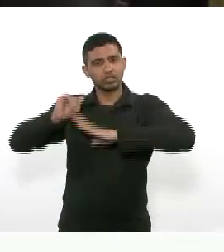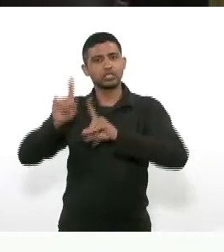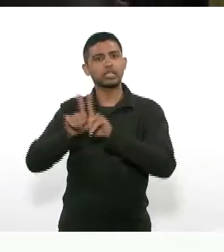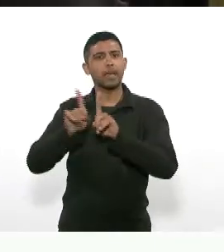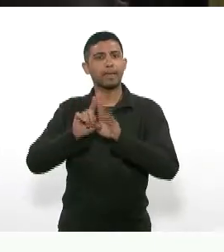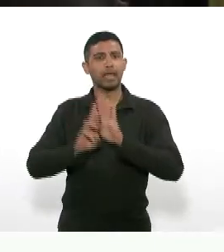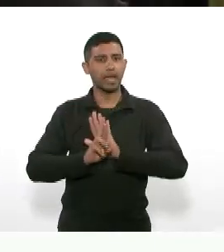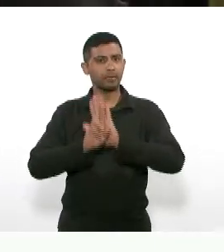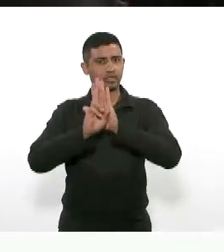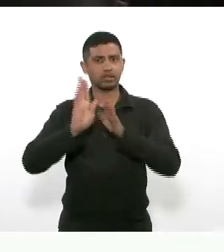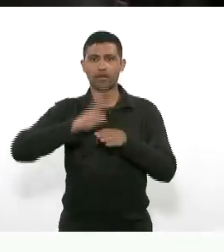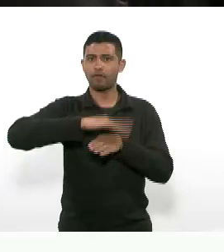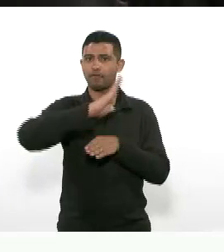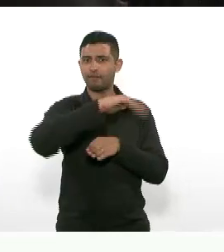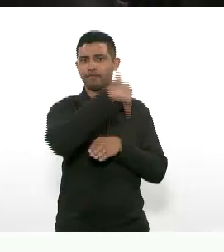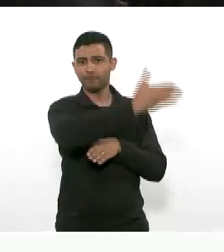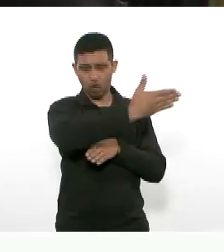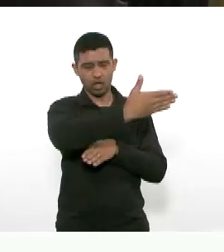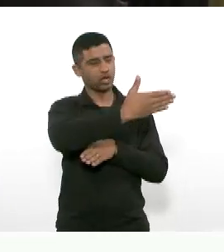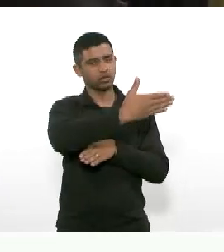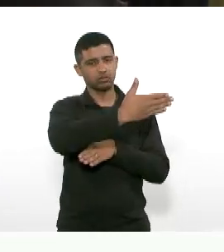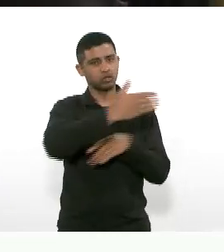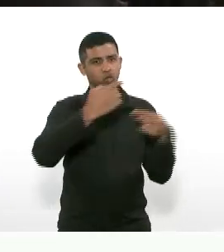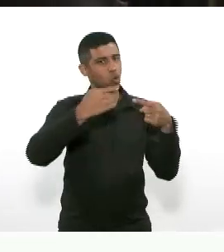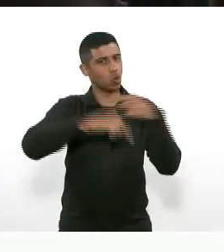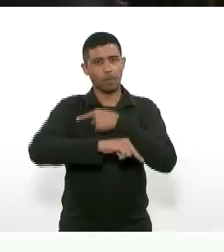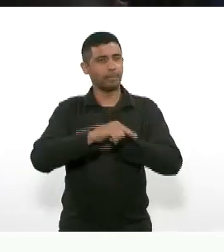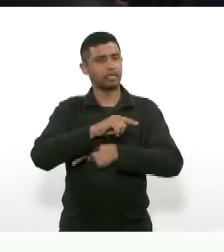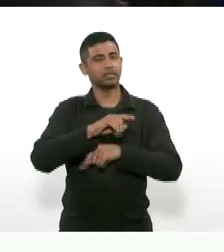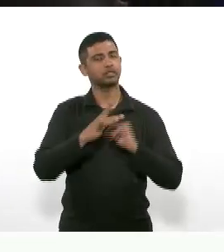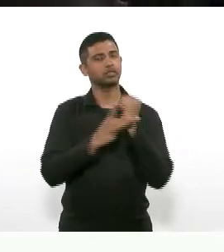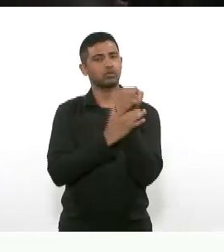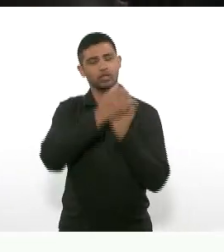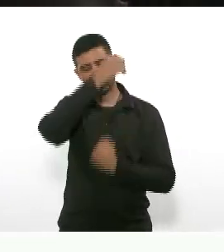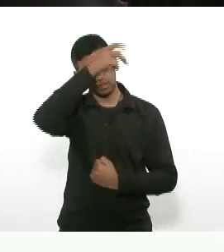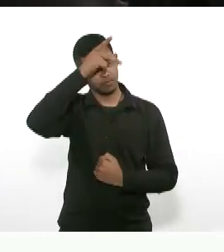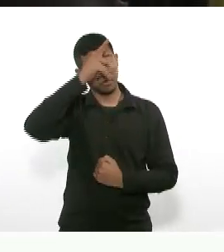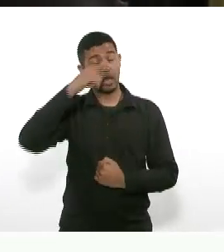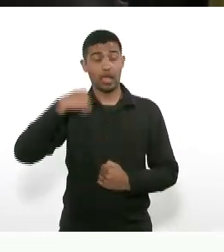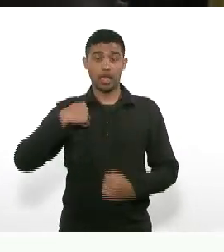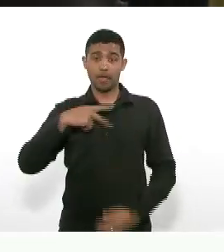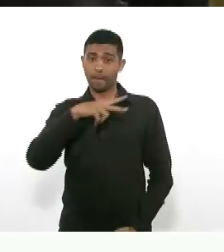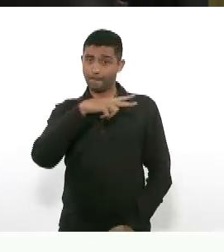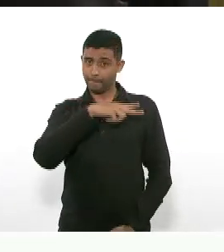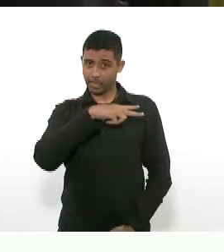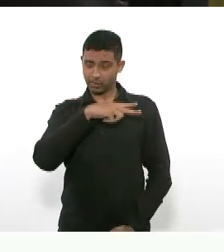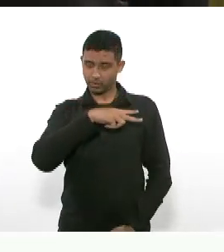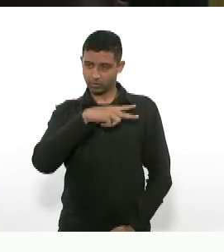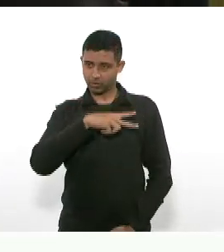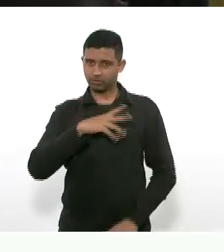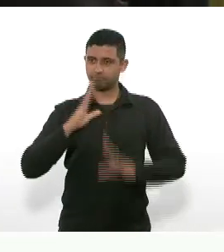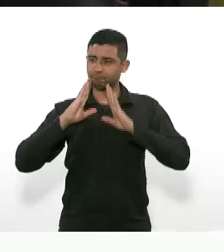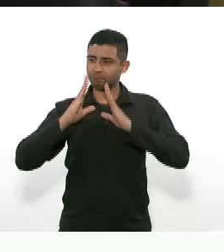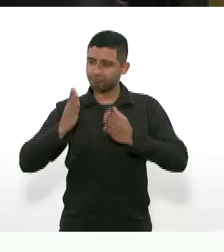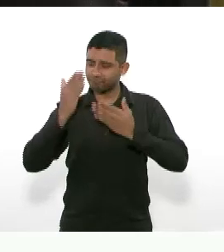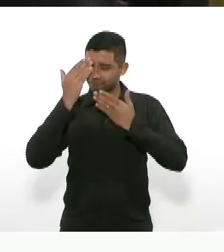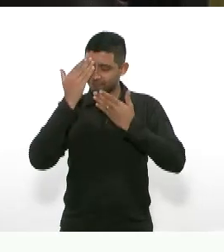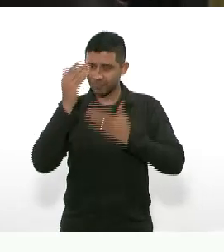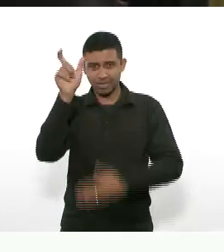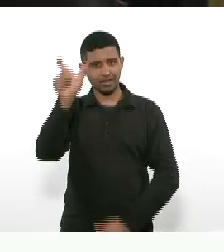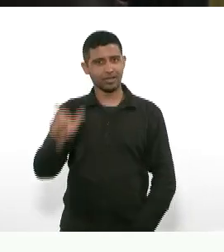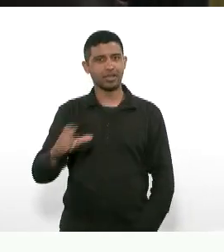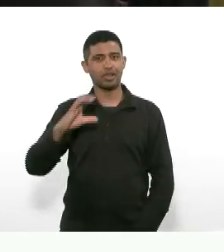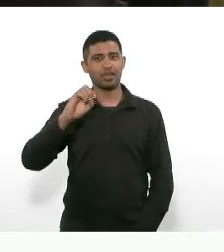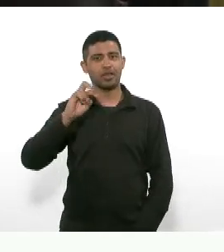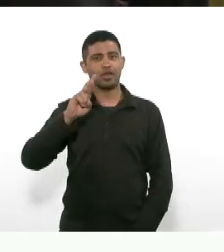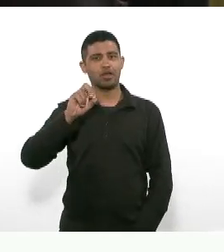representações fora do eixo da segurança pública. E quero particularmente agradecer a presença do Coronel